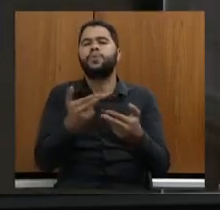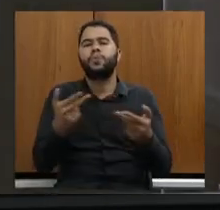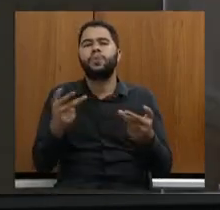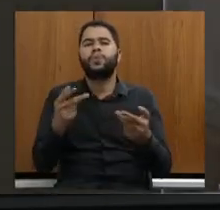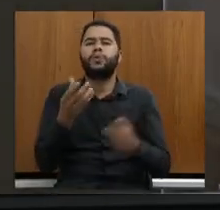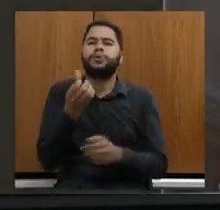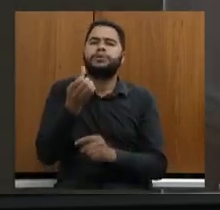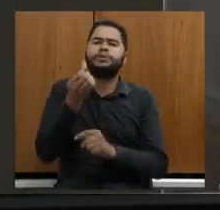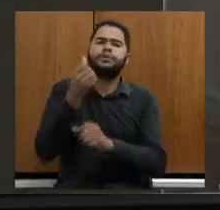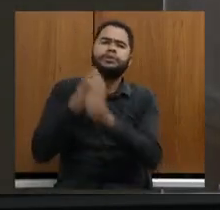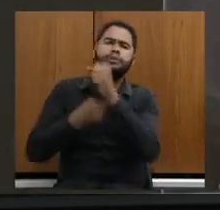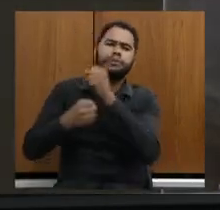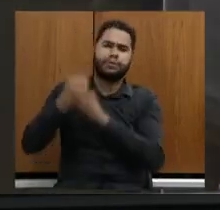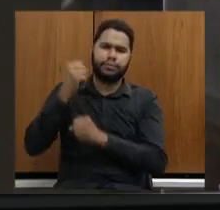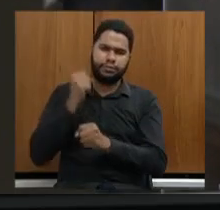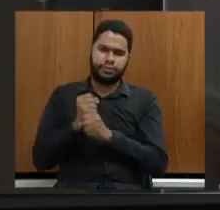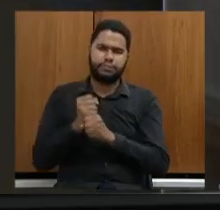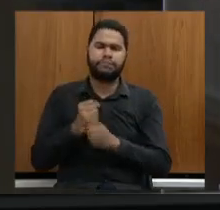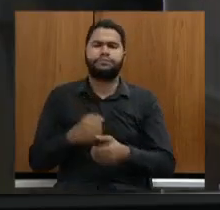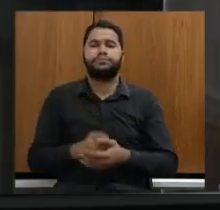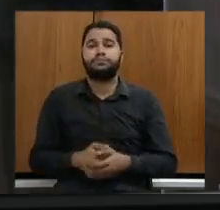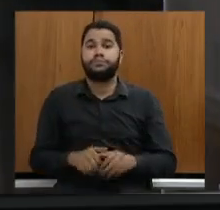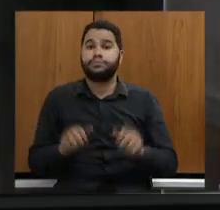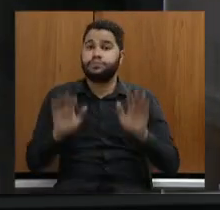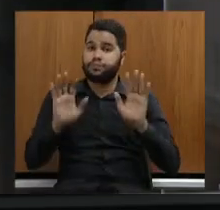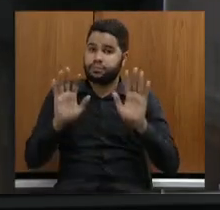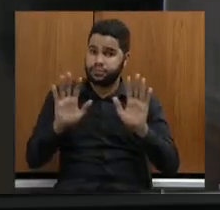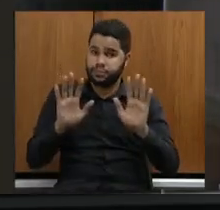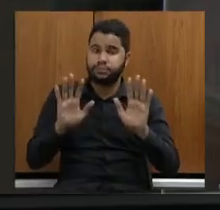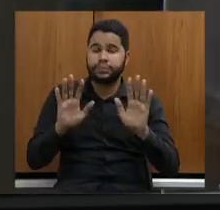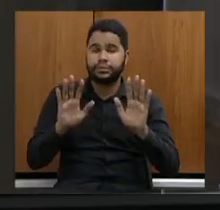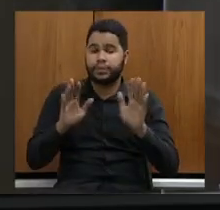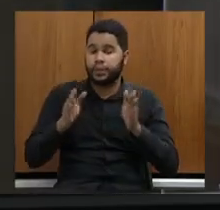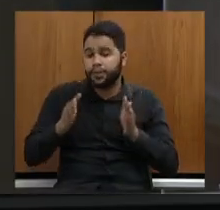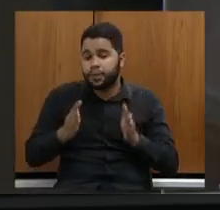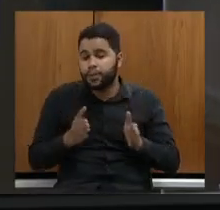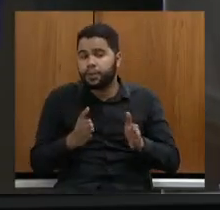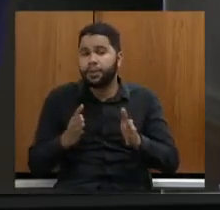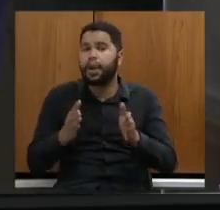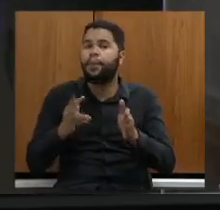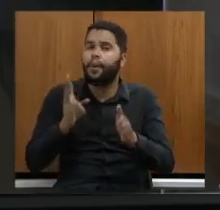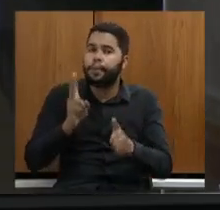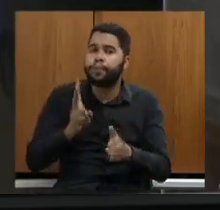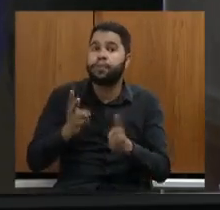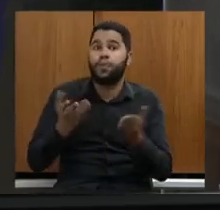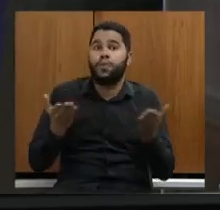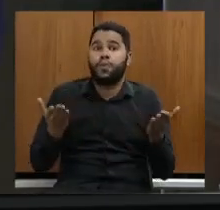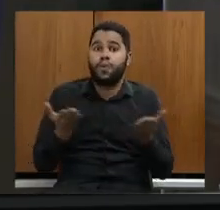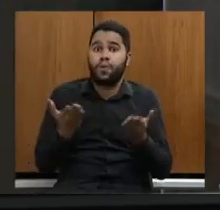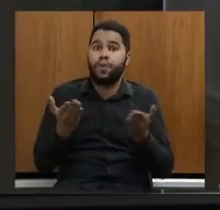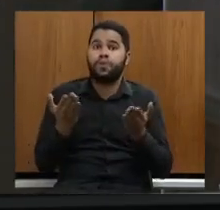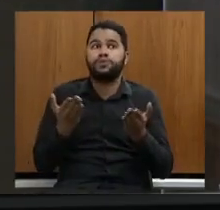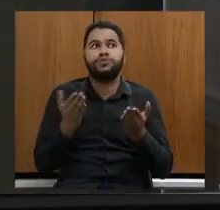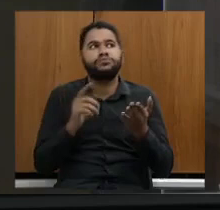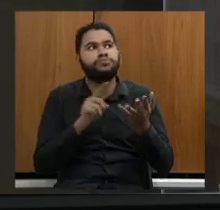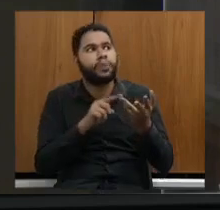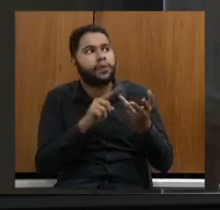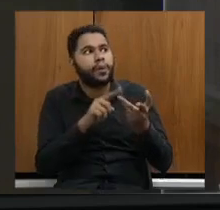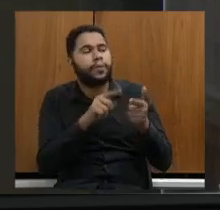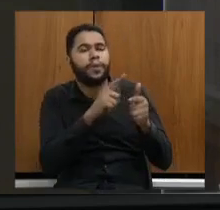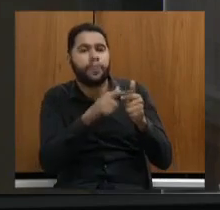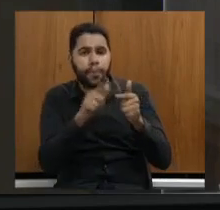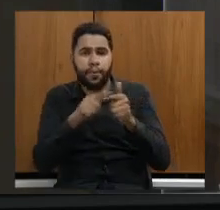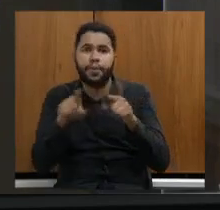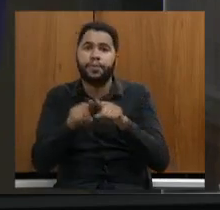6 anos atrás né mas é um caminho para avançar mas hoje gente diante das crises também